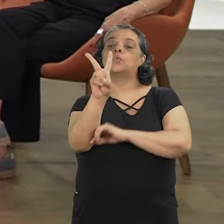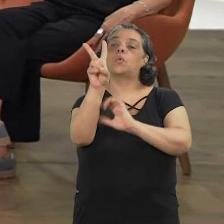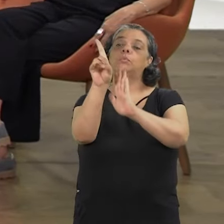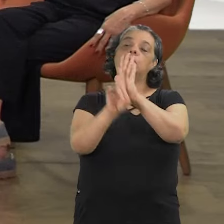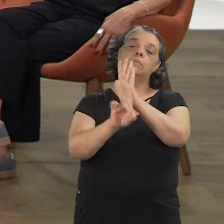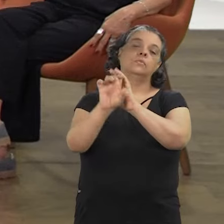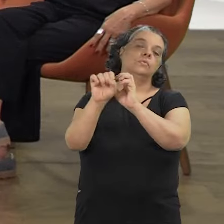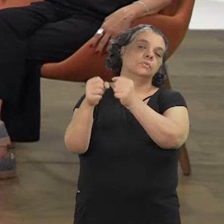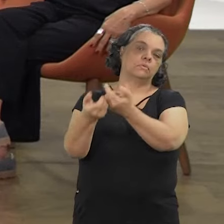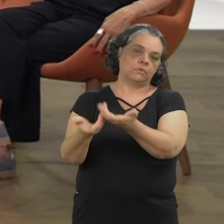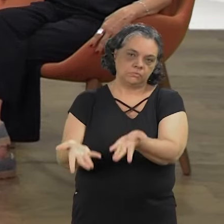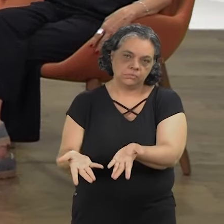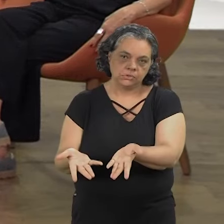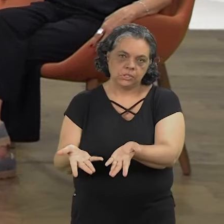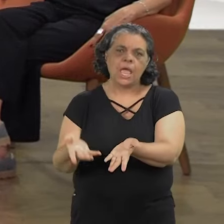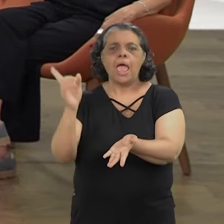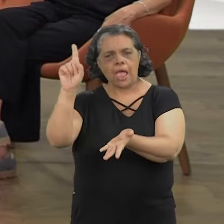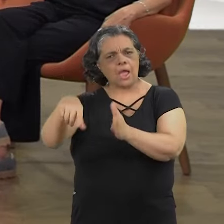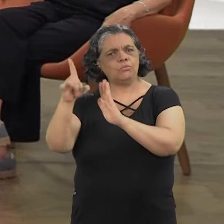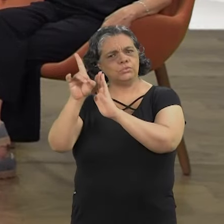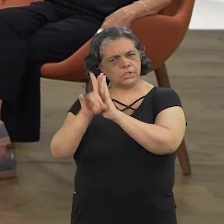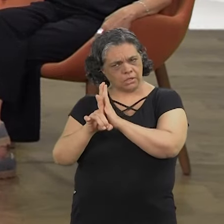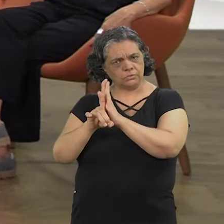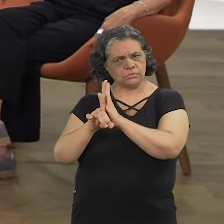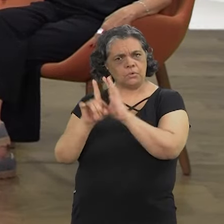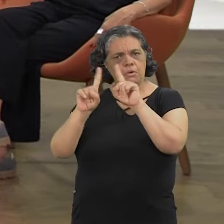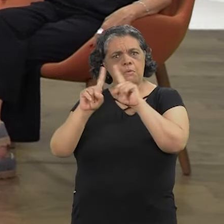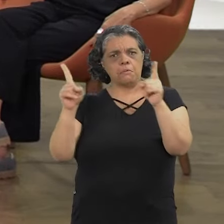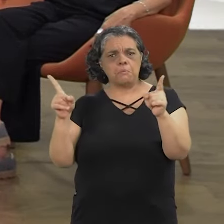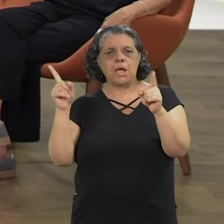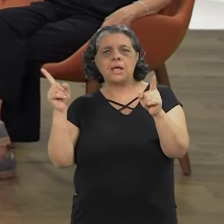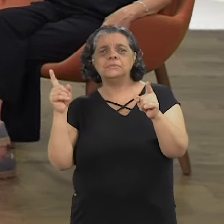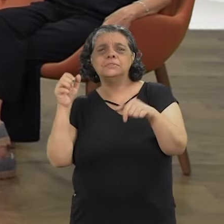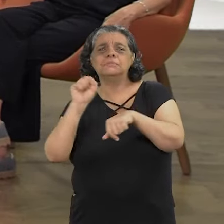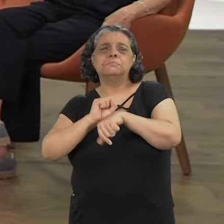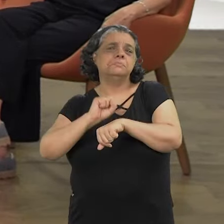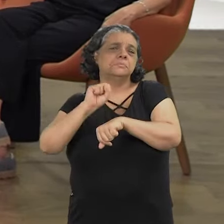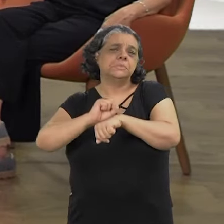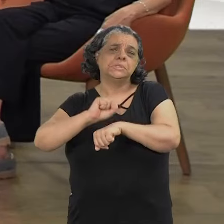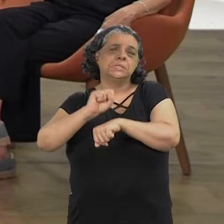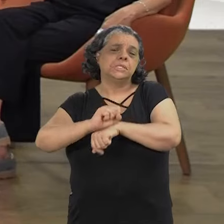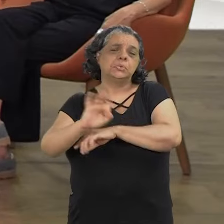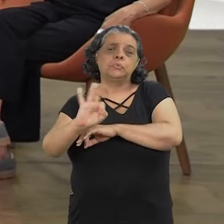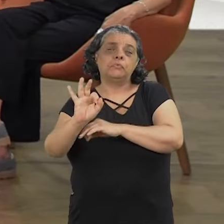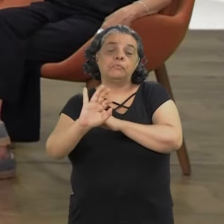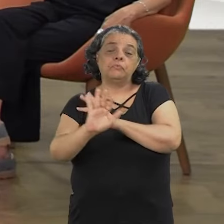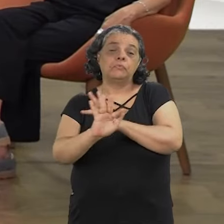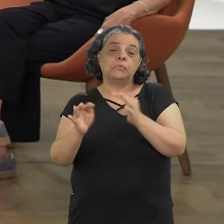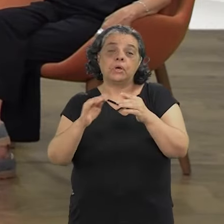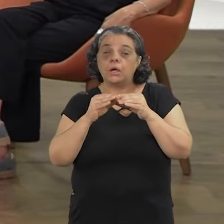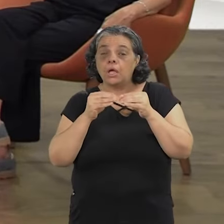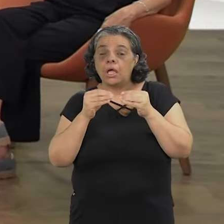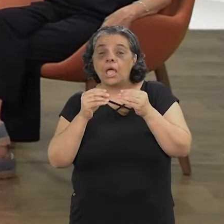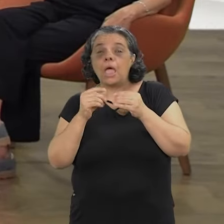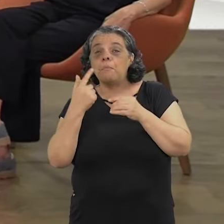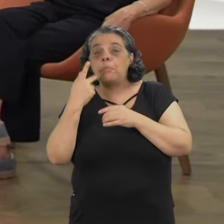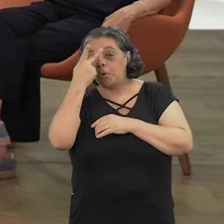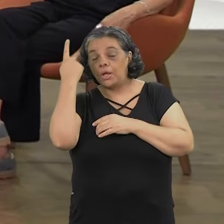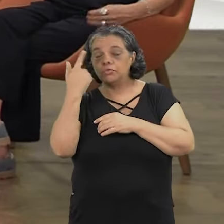como o direito da sociedade porque ela é um direito mas ela acaba ficando numa situação assim muito frágil